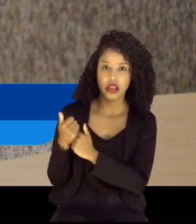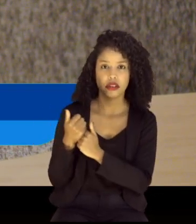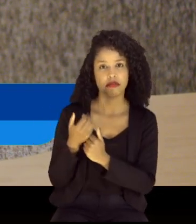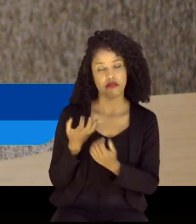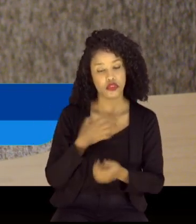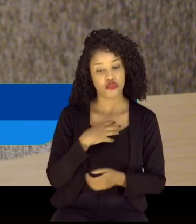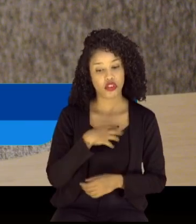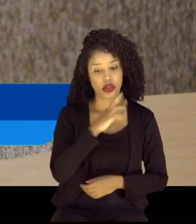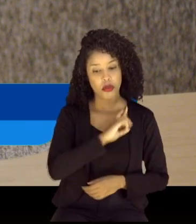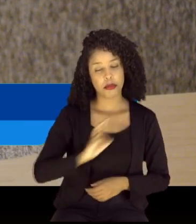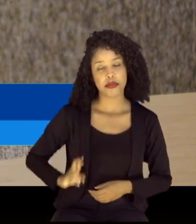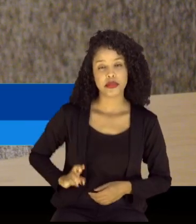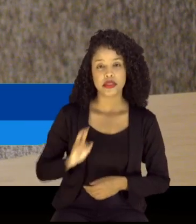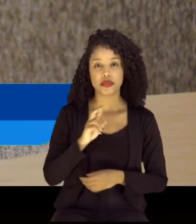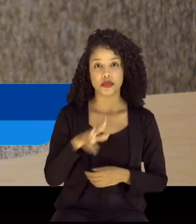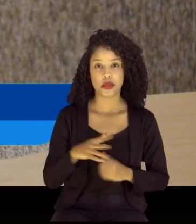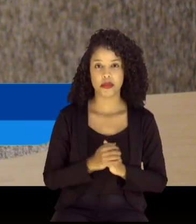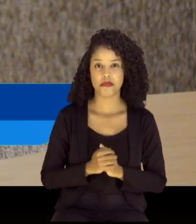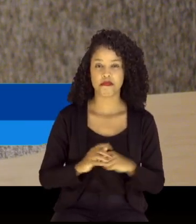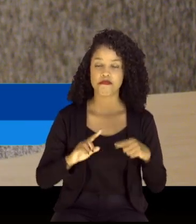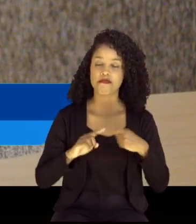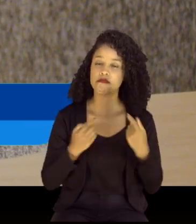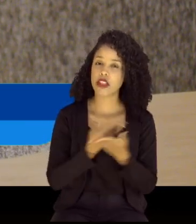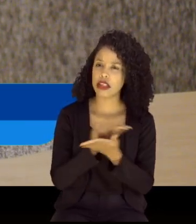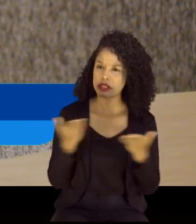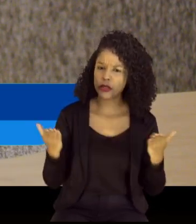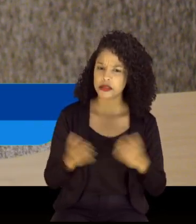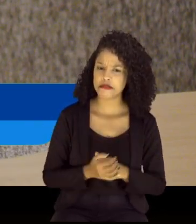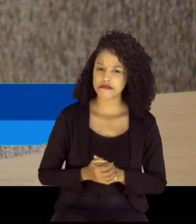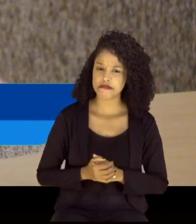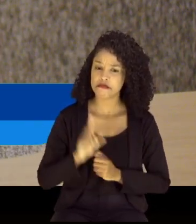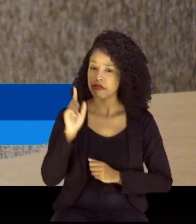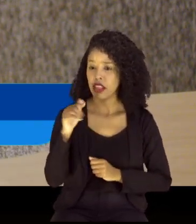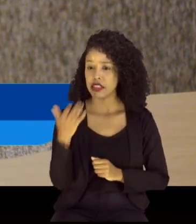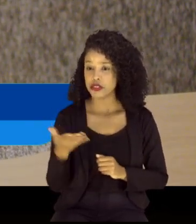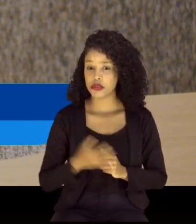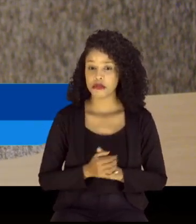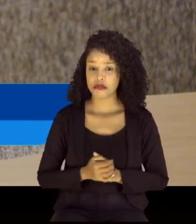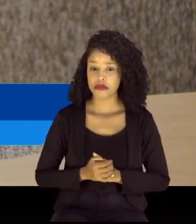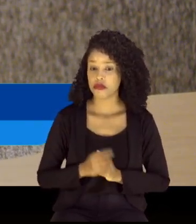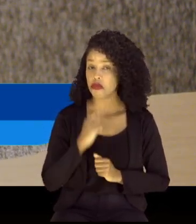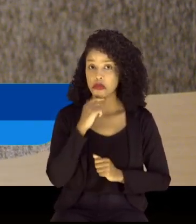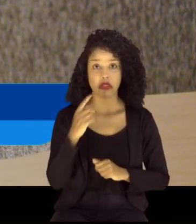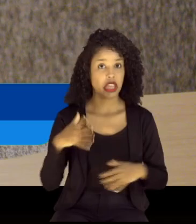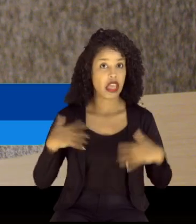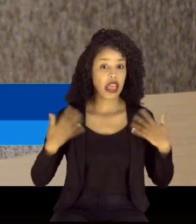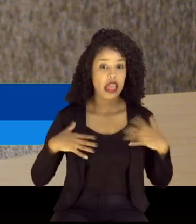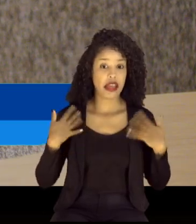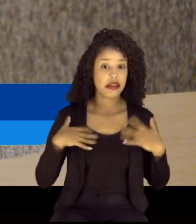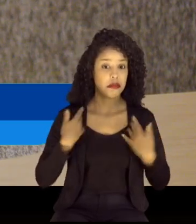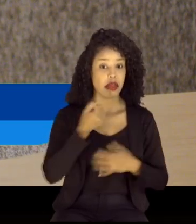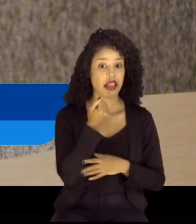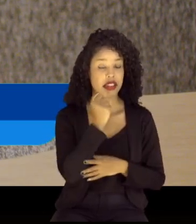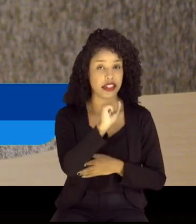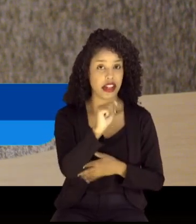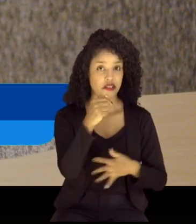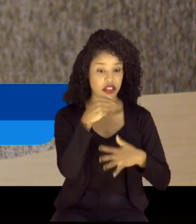republicana. Mas, meus senhores, é isso. Como ninguém se anima para defender o